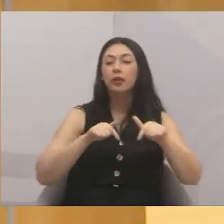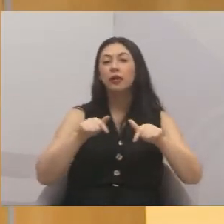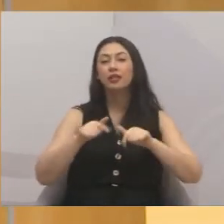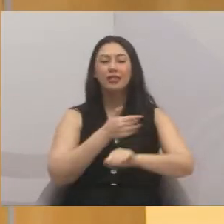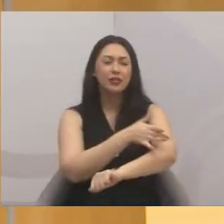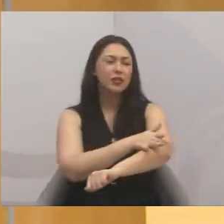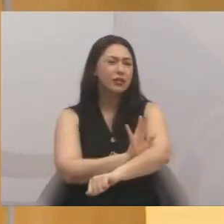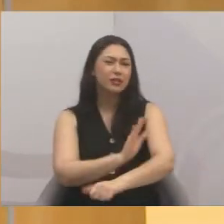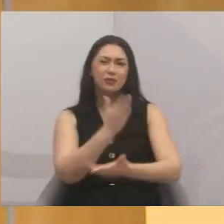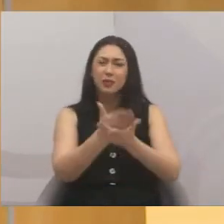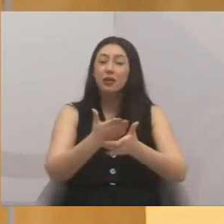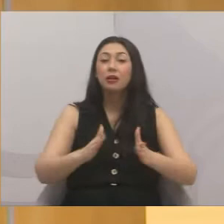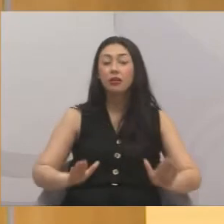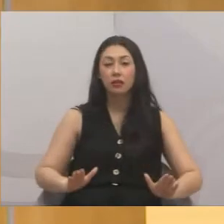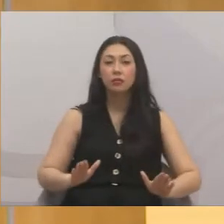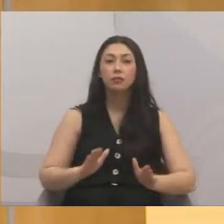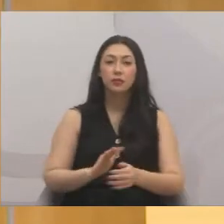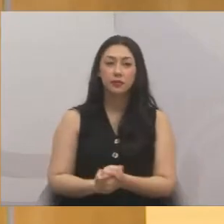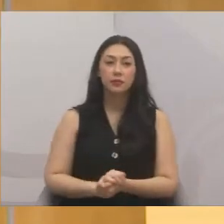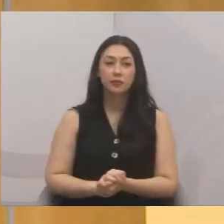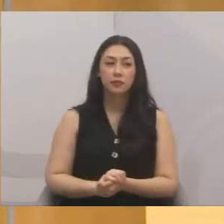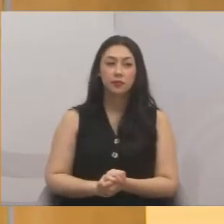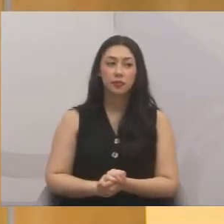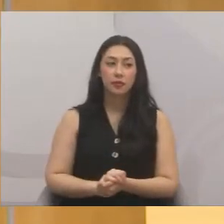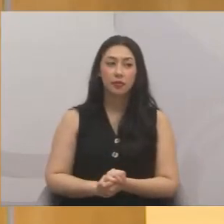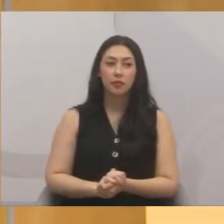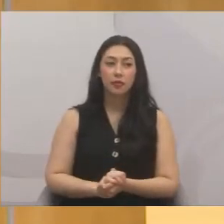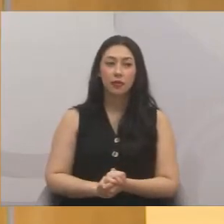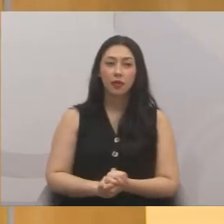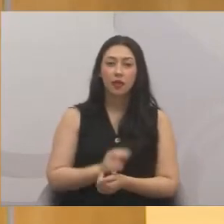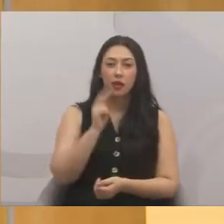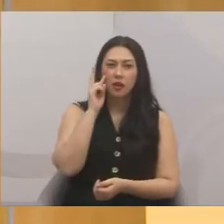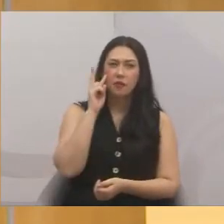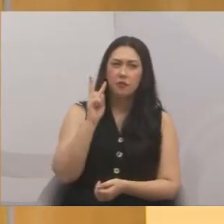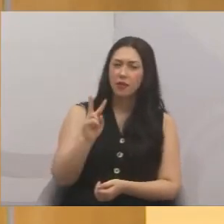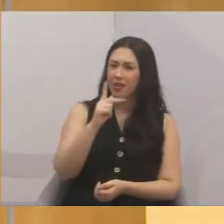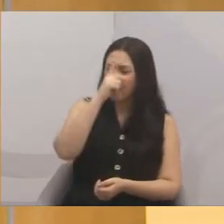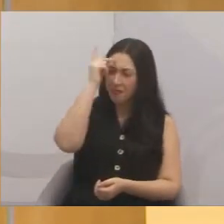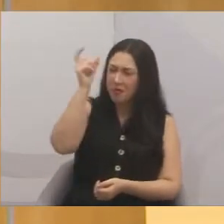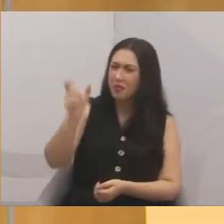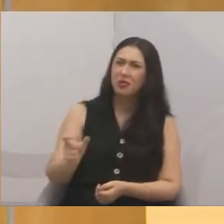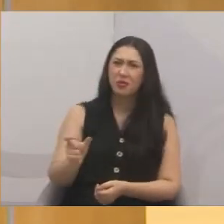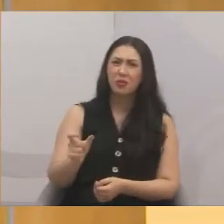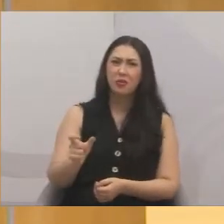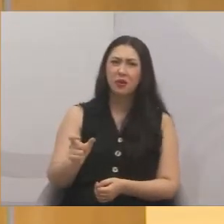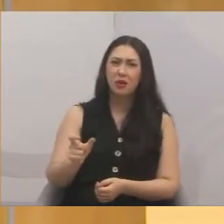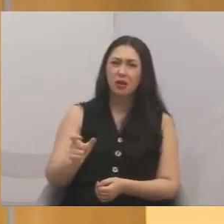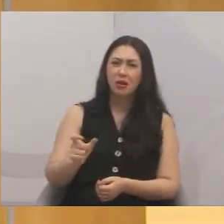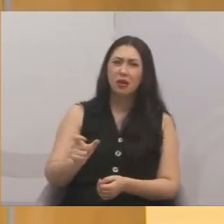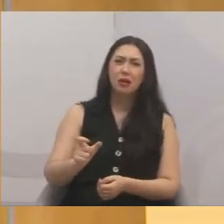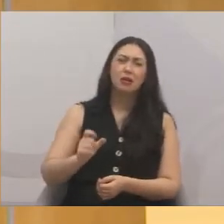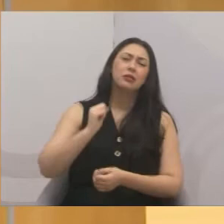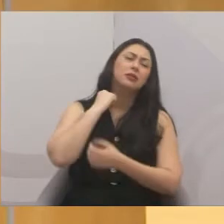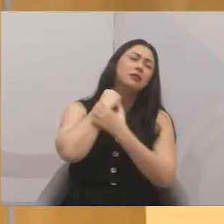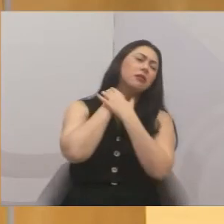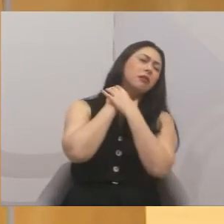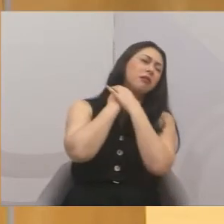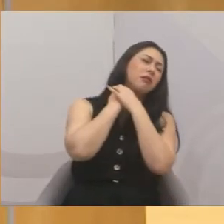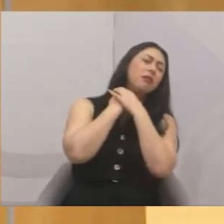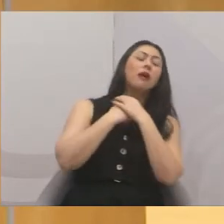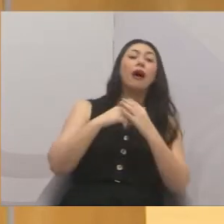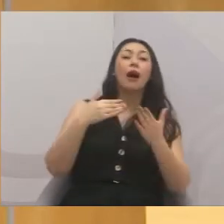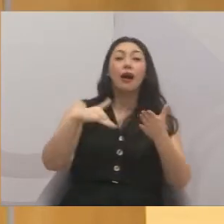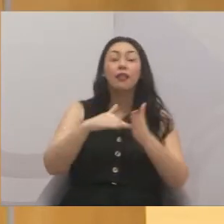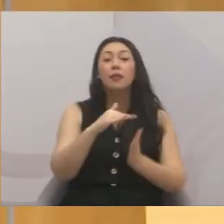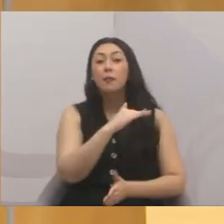aconteçam, para que a gente nunca mais veja um semelhante sendo pisado no pescoço e morto,